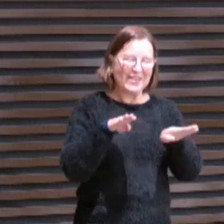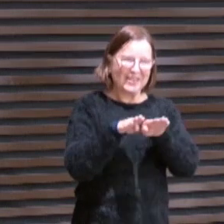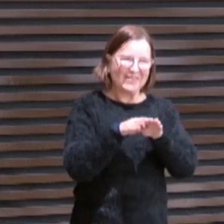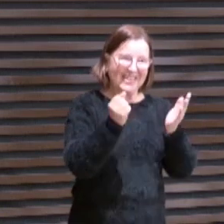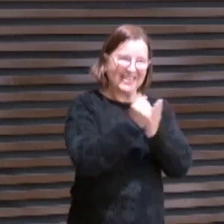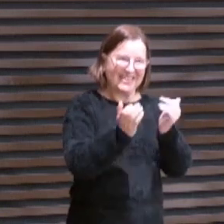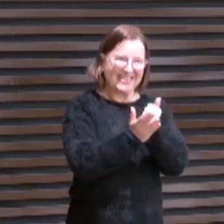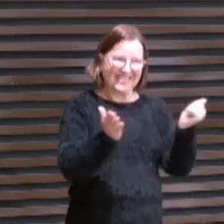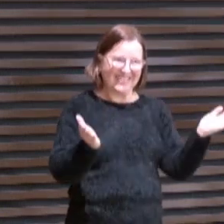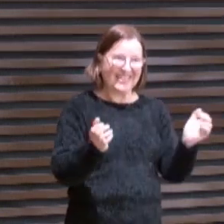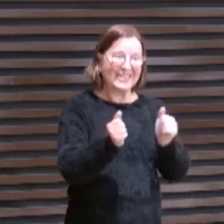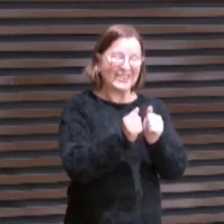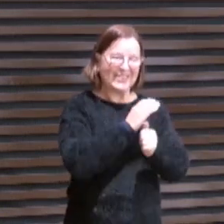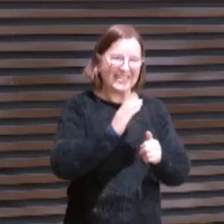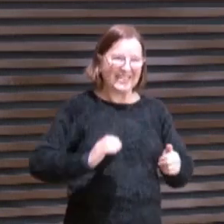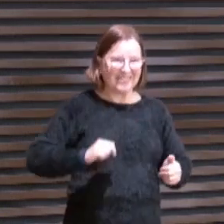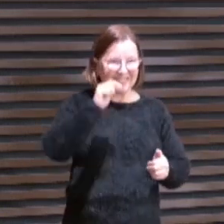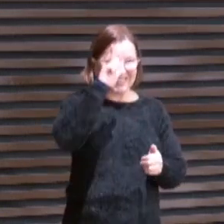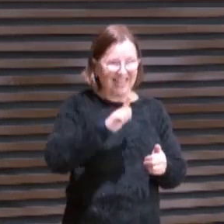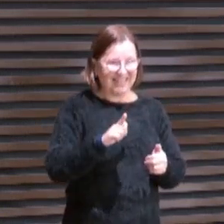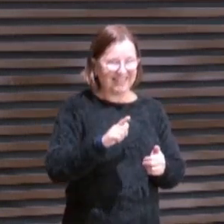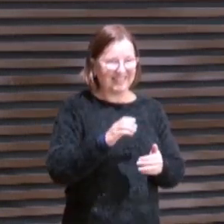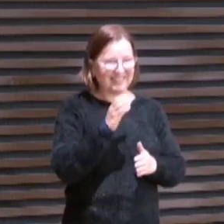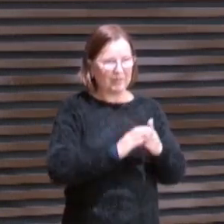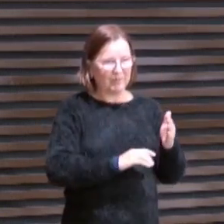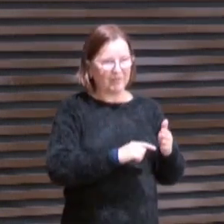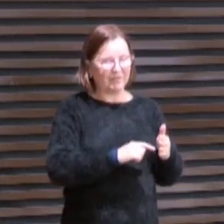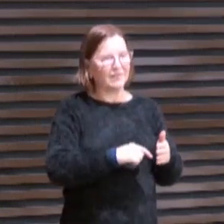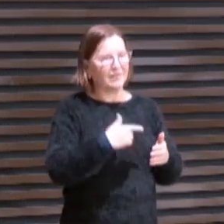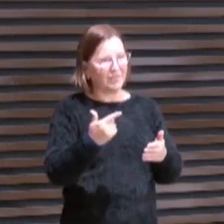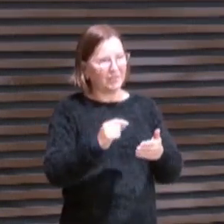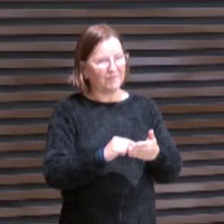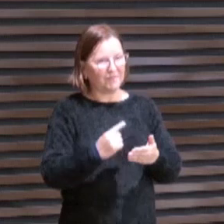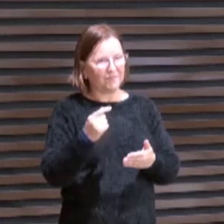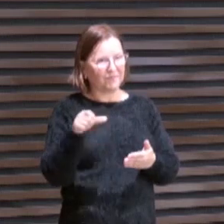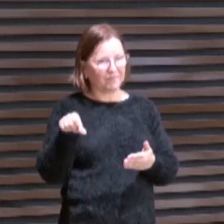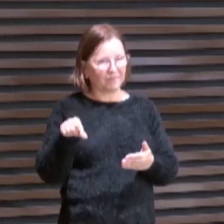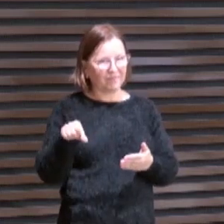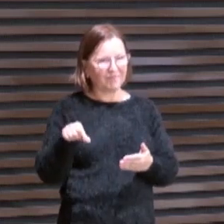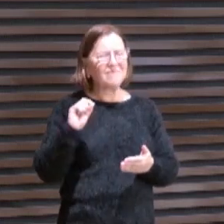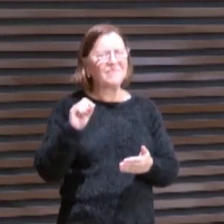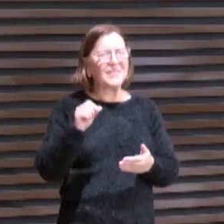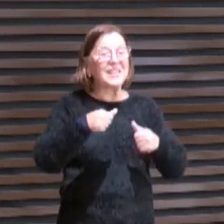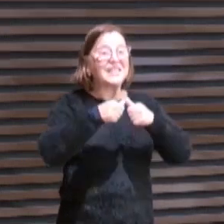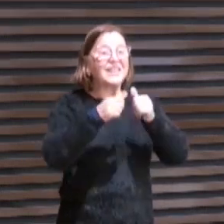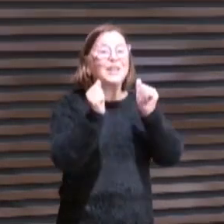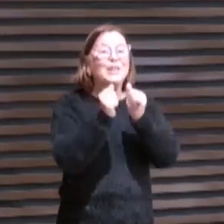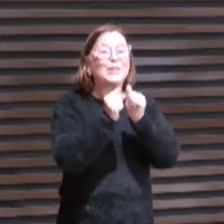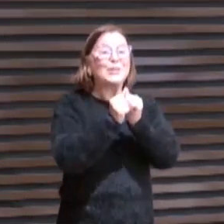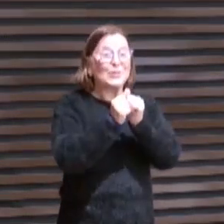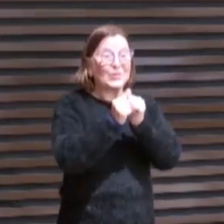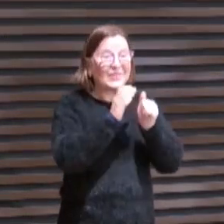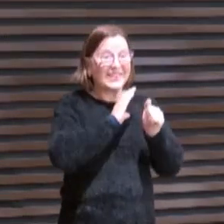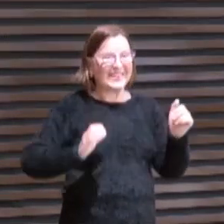Cristo. Gálatas 2, 19 e 20. Quem estava naquela cruz com Cristo?